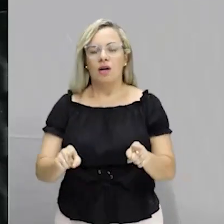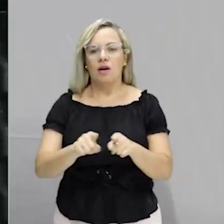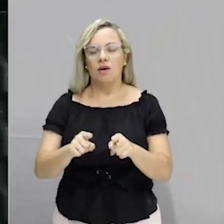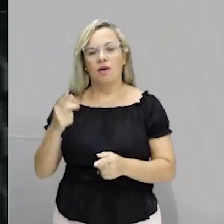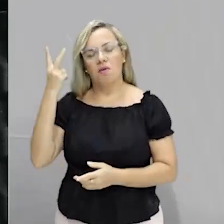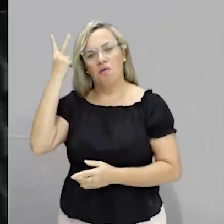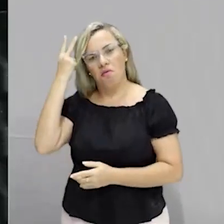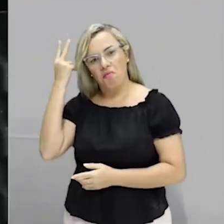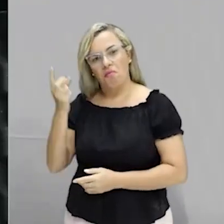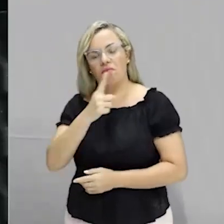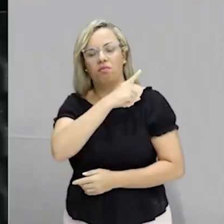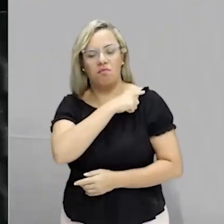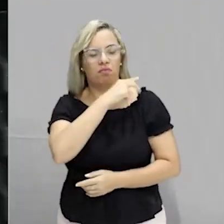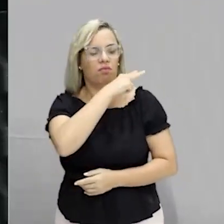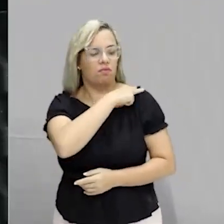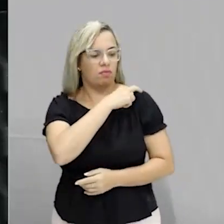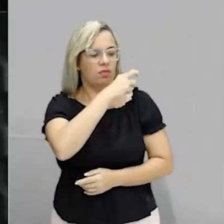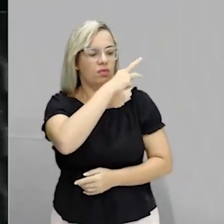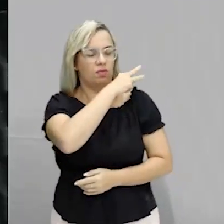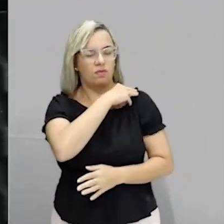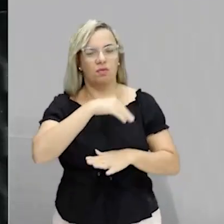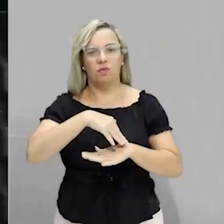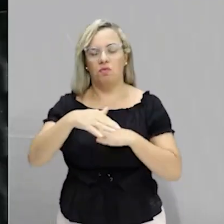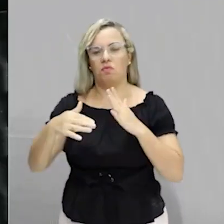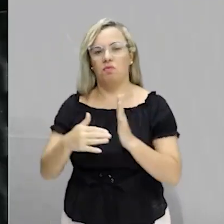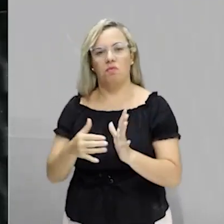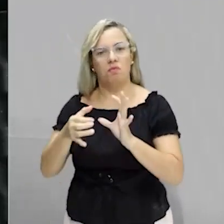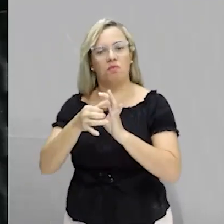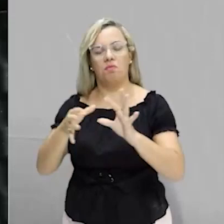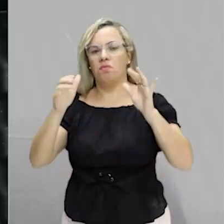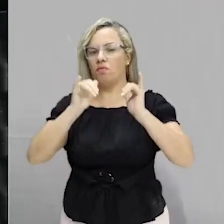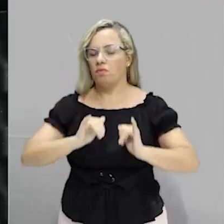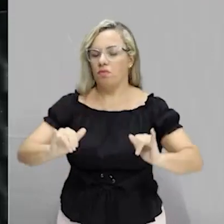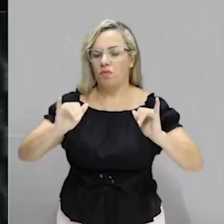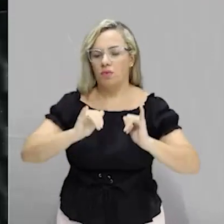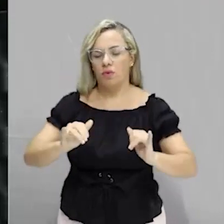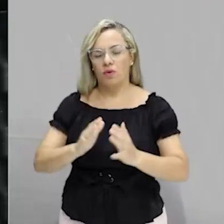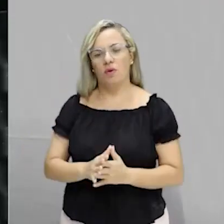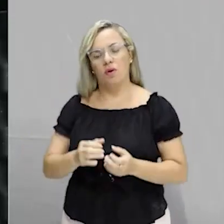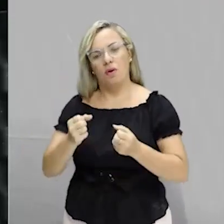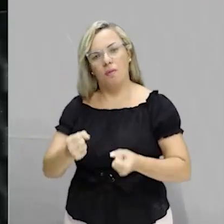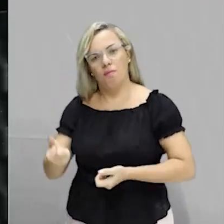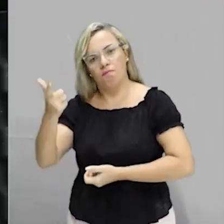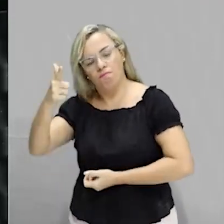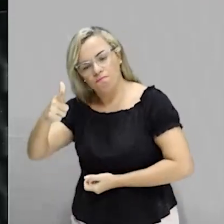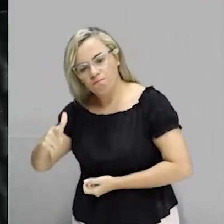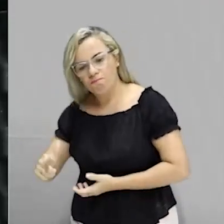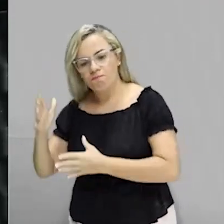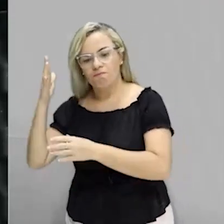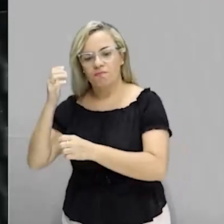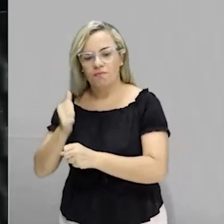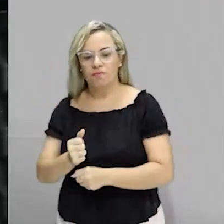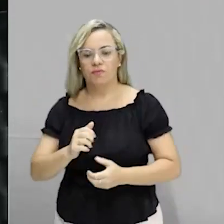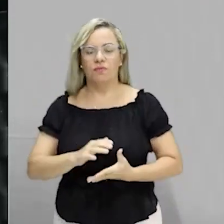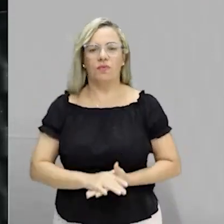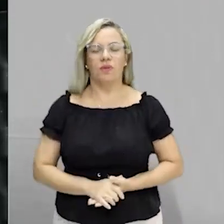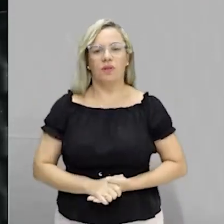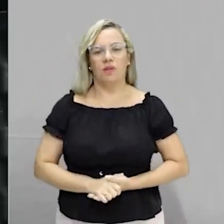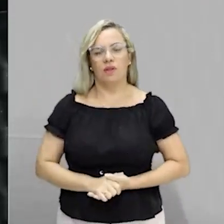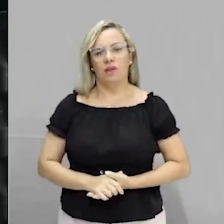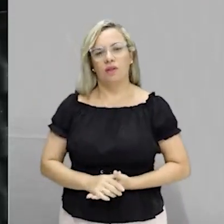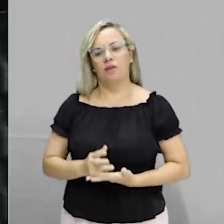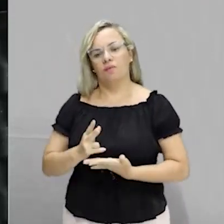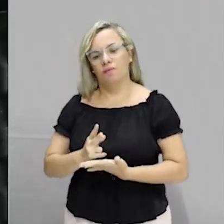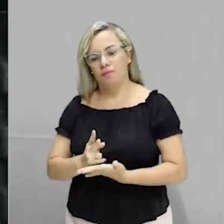bom? Todas as séries, tá tudo lá à tua disposição, tu podes assistir quantas vezes você quiser, tá bom? Então, dando